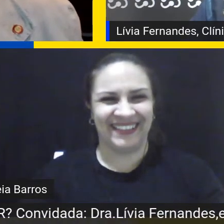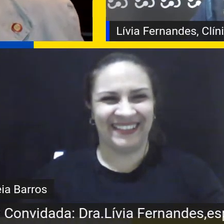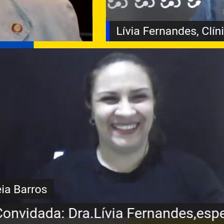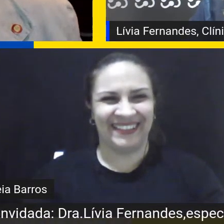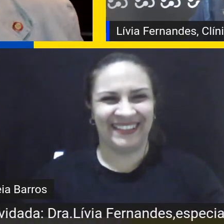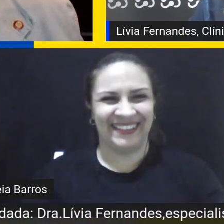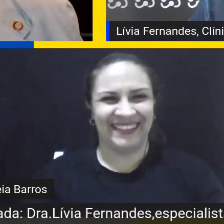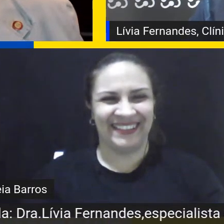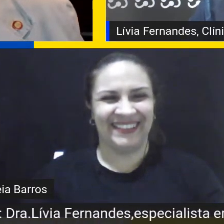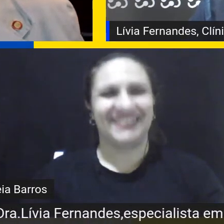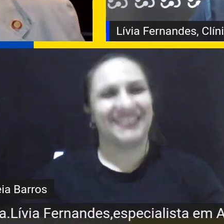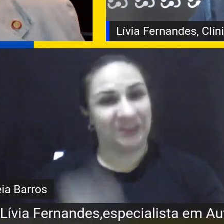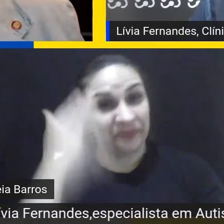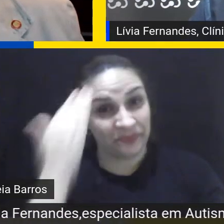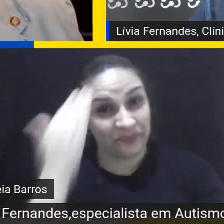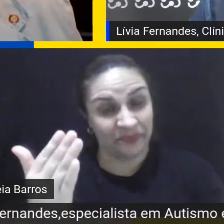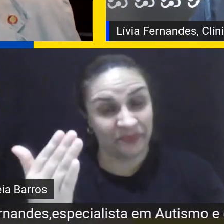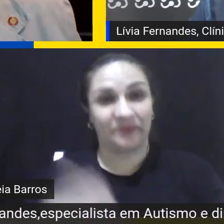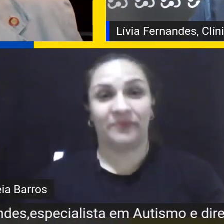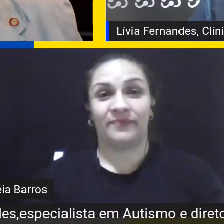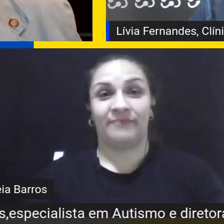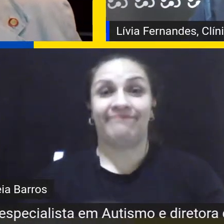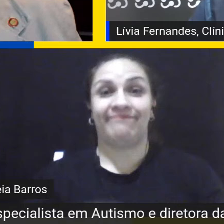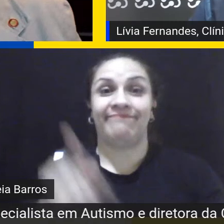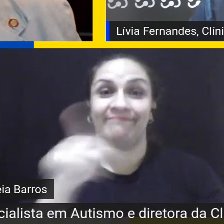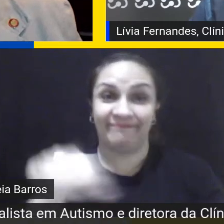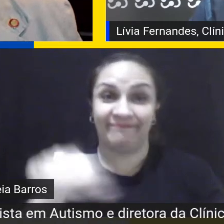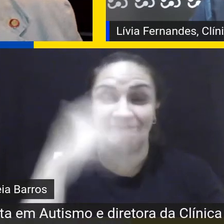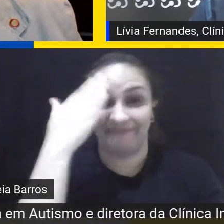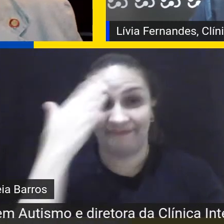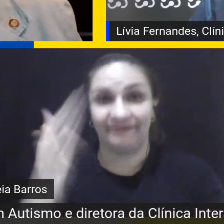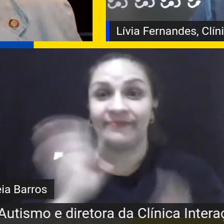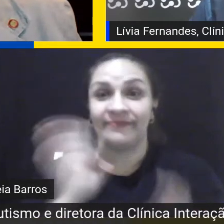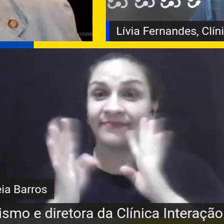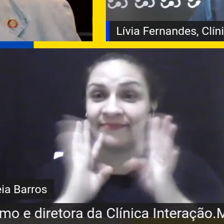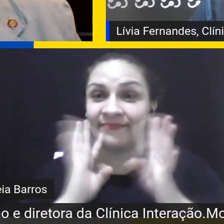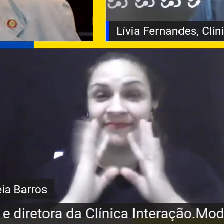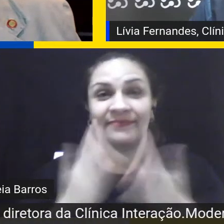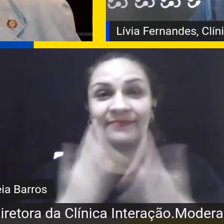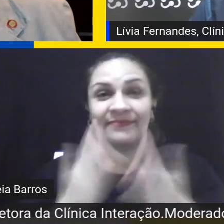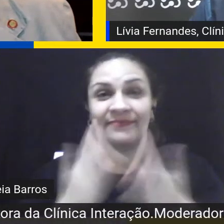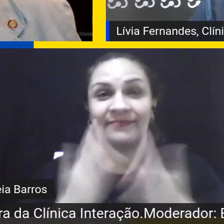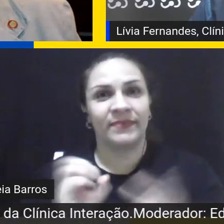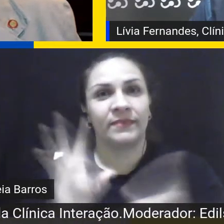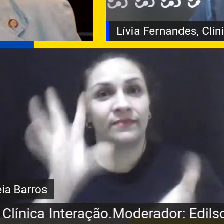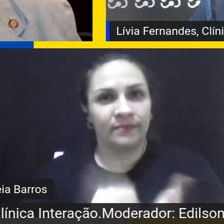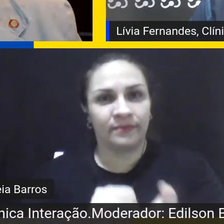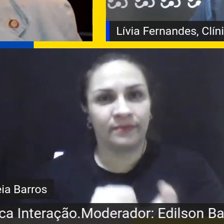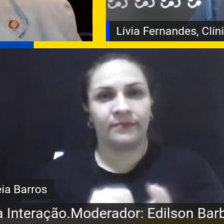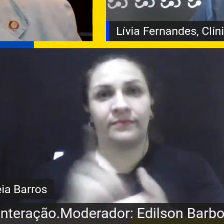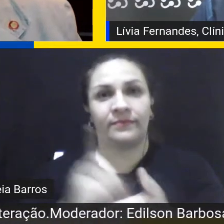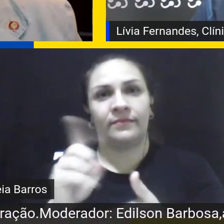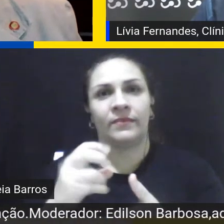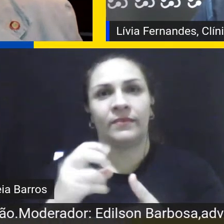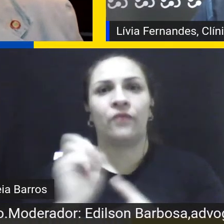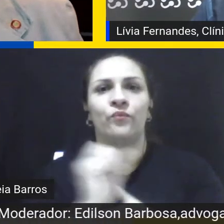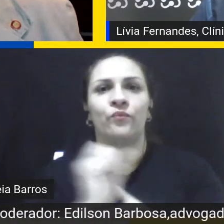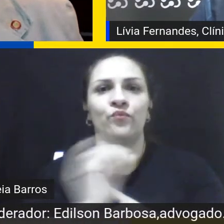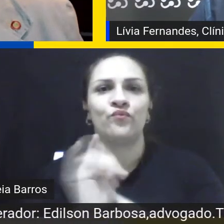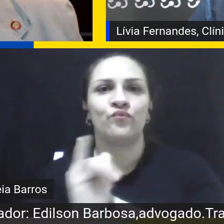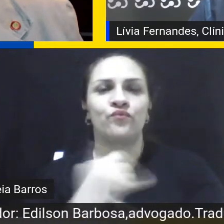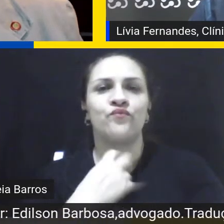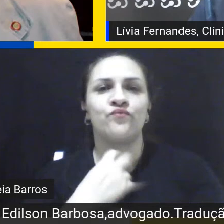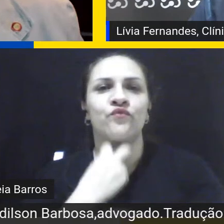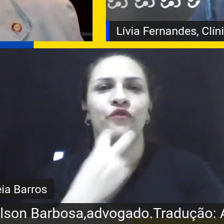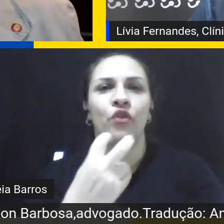Muito obrigado. Quero agradecer a vocês, dizer que essa live vai ficar à disposição lá no canal A Voz do Autismo.